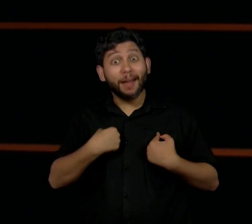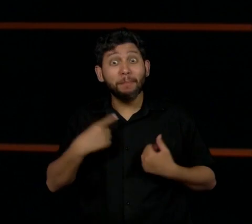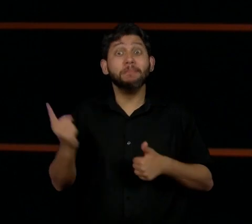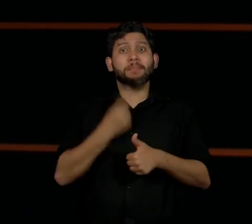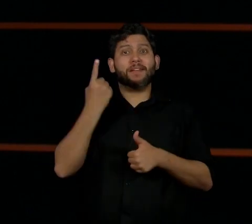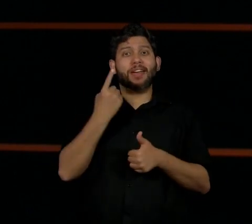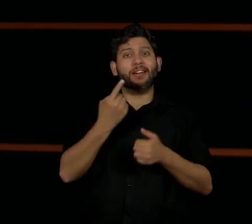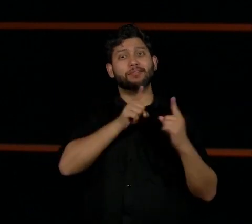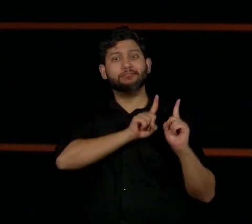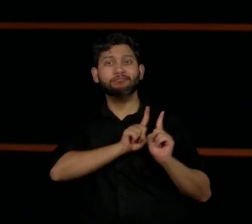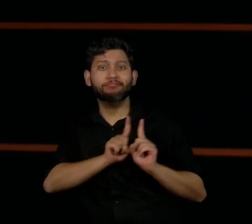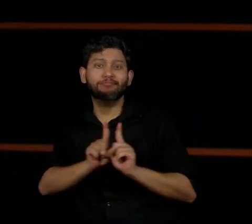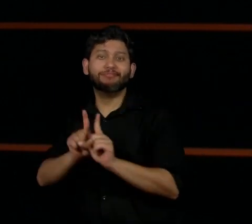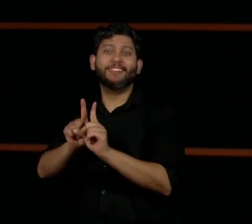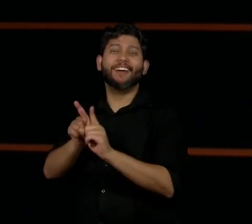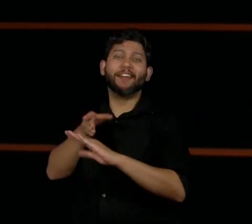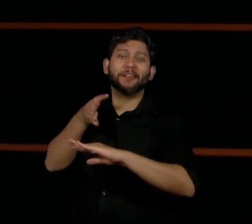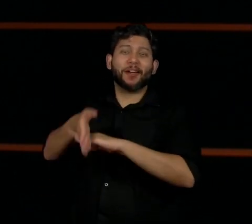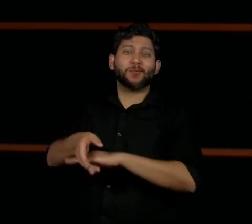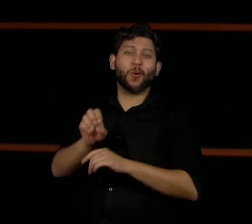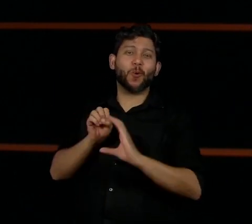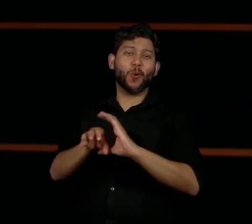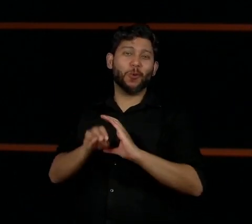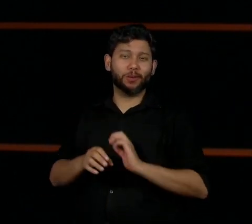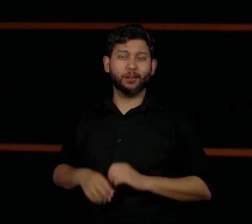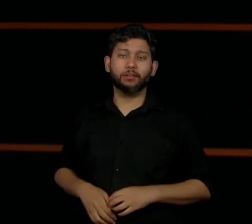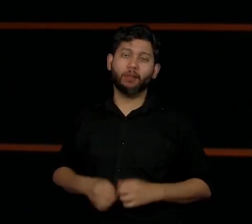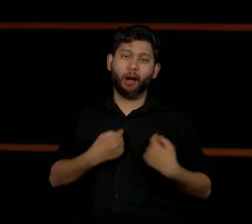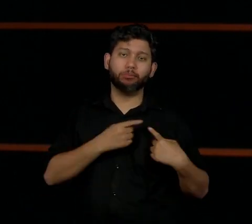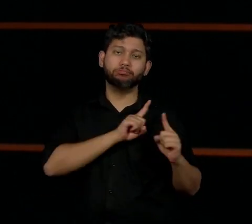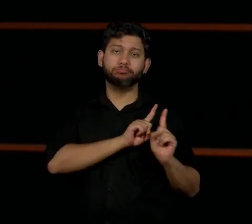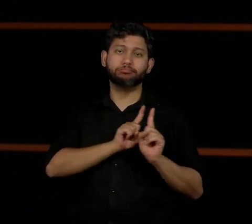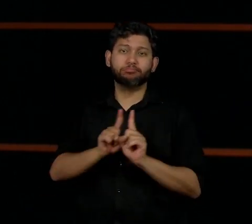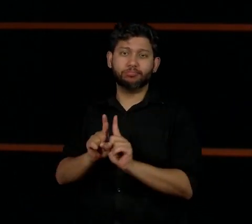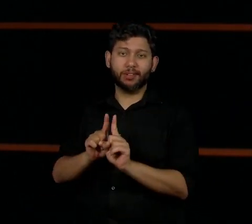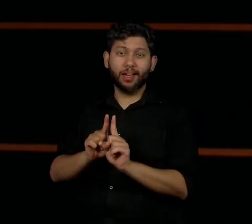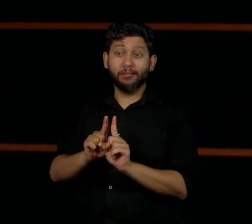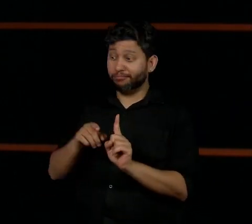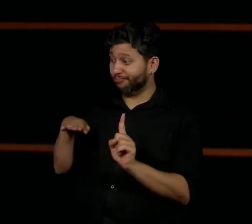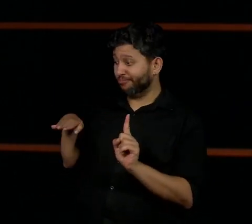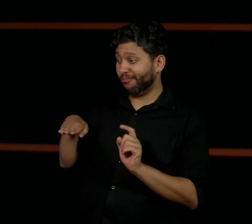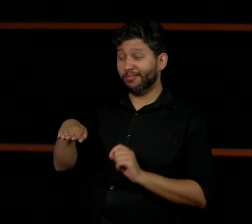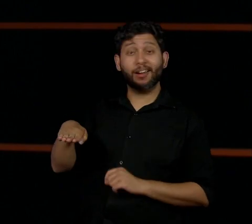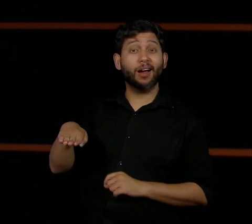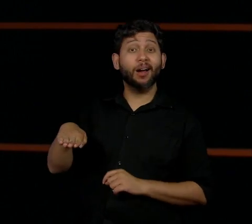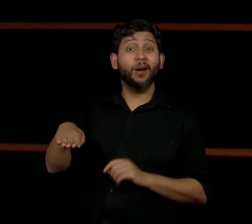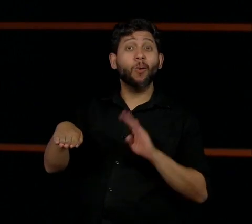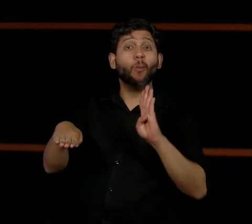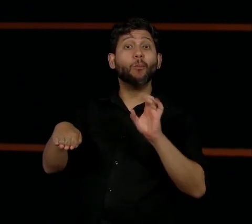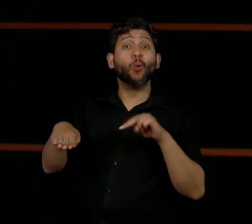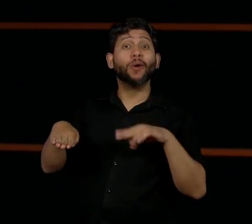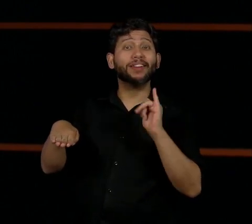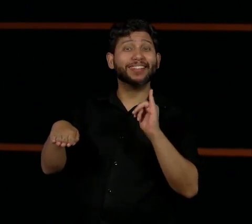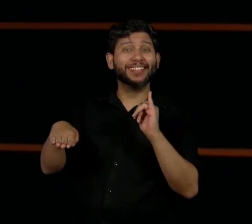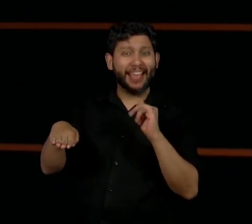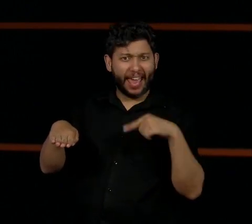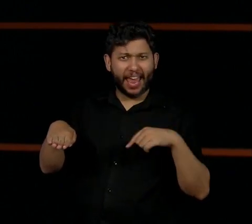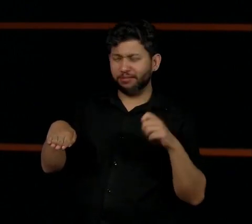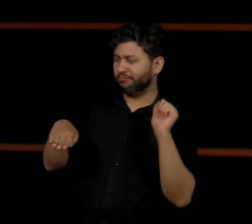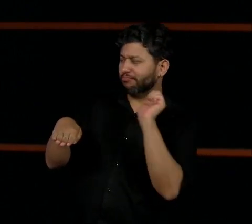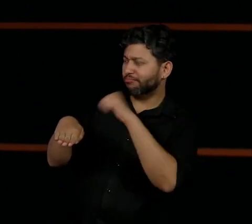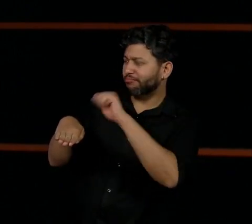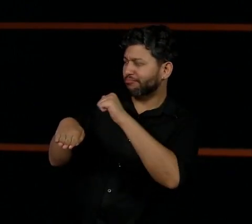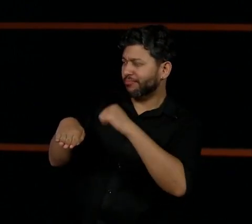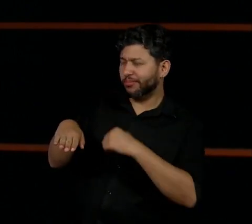entro na Rede Globo, vem saindo o Boni, que estava saindo do carro dele, o Stepan bate no vidro do Boni e diz, esse aqui, Boni, é